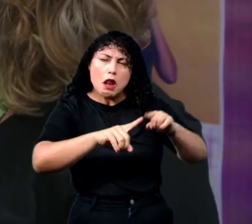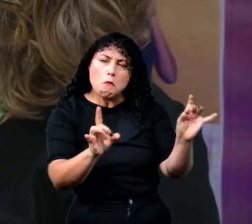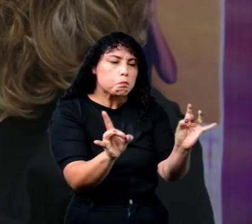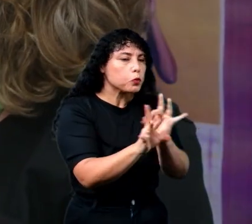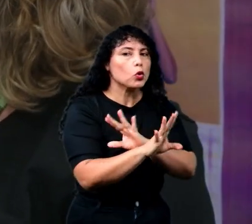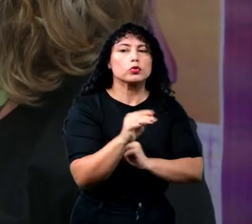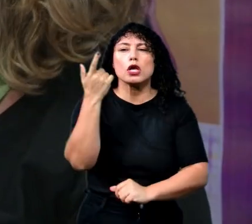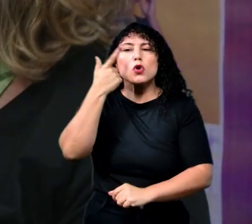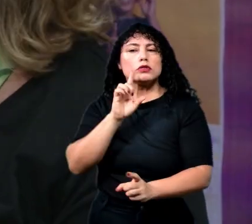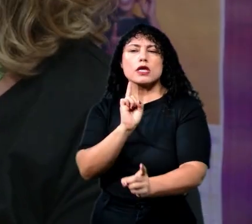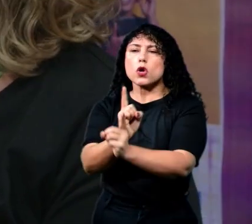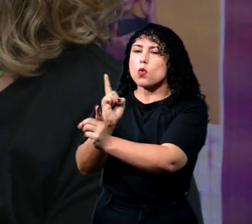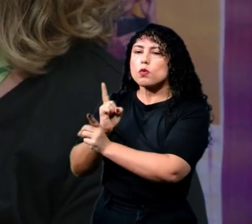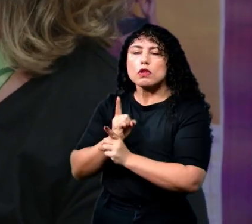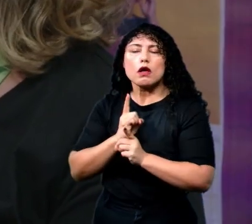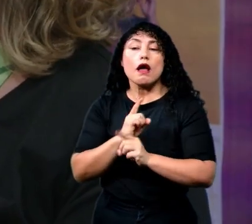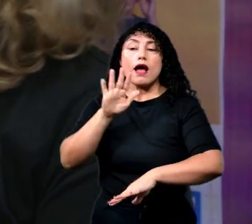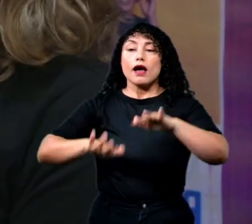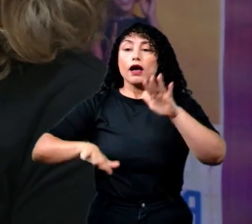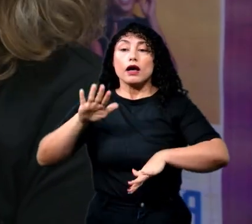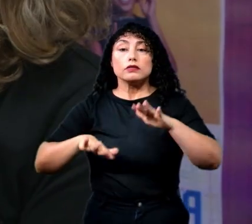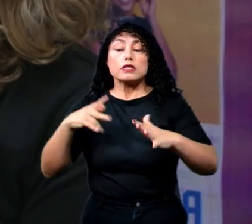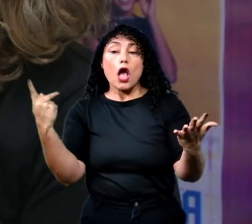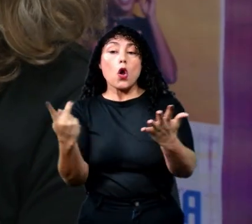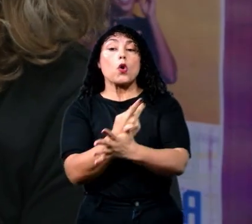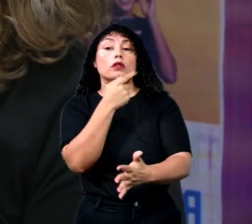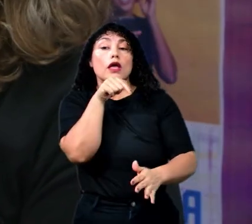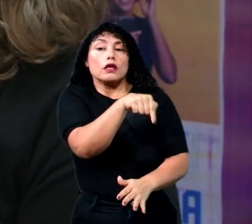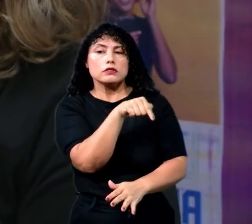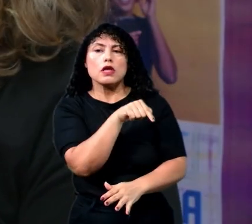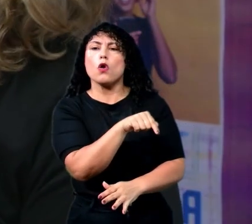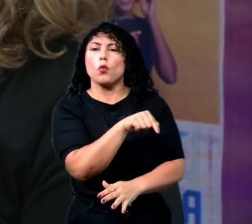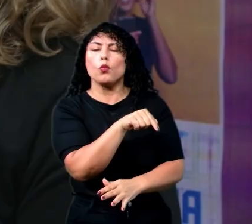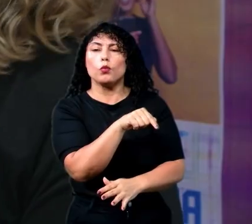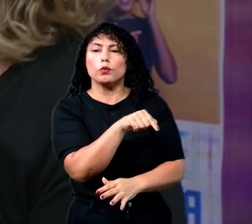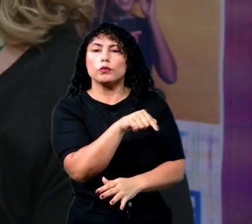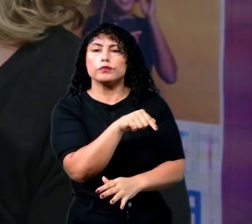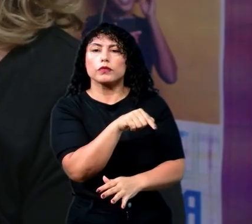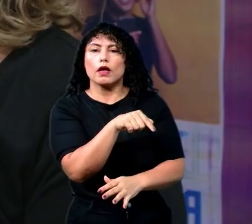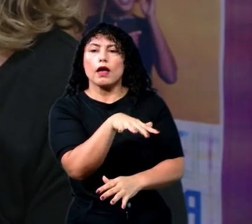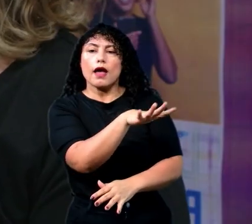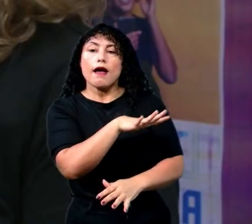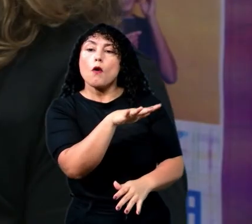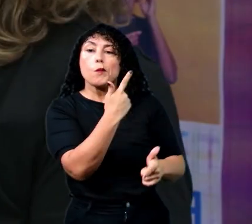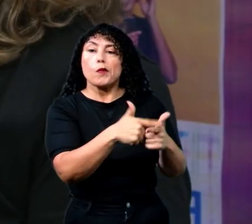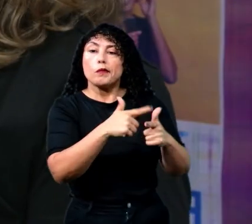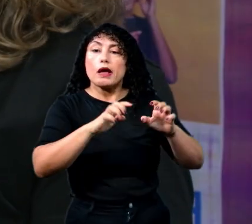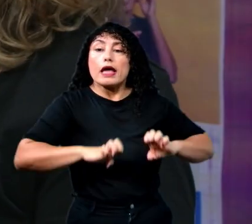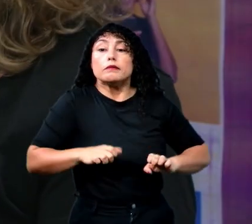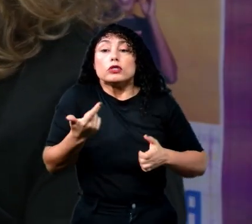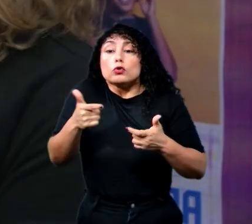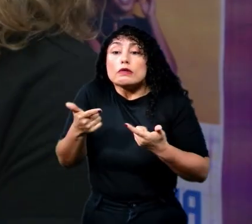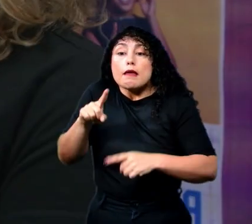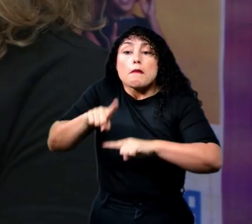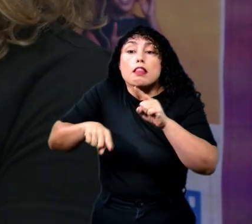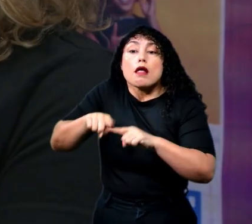gente não conseguir identificar, muitas vezes até ocorreu a questão ética, mas a gente não tem materialidade